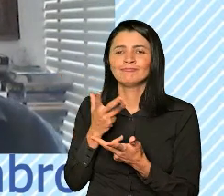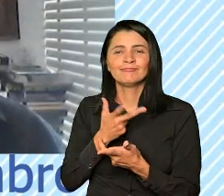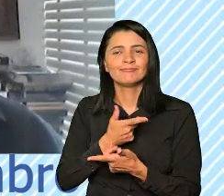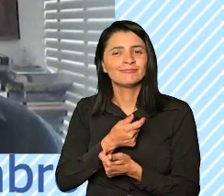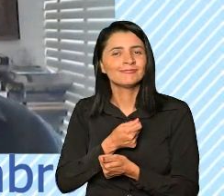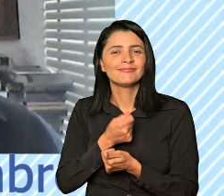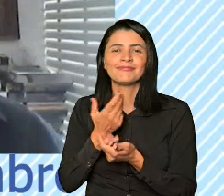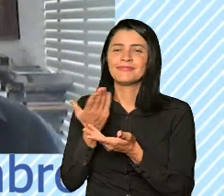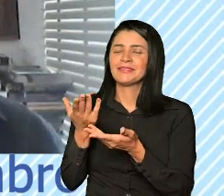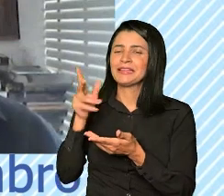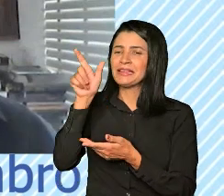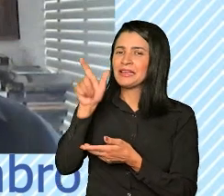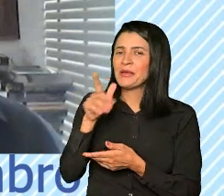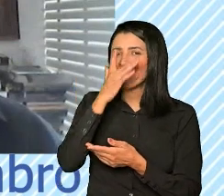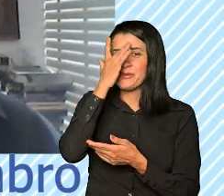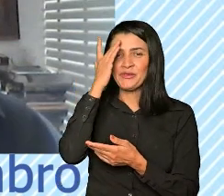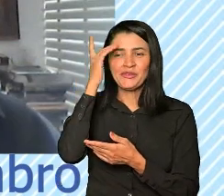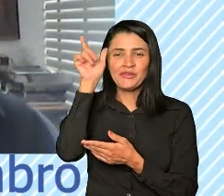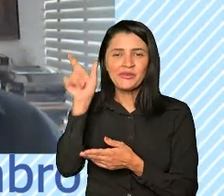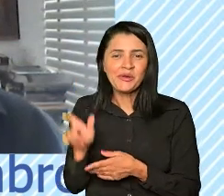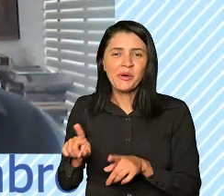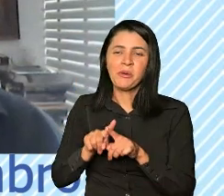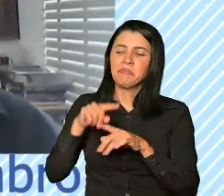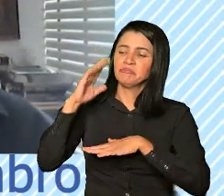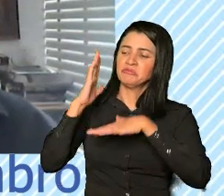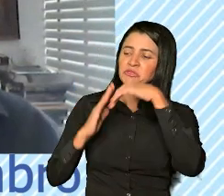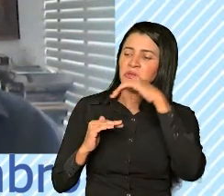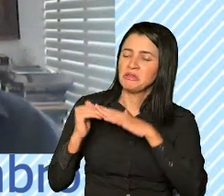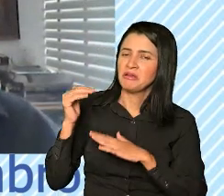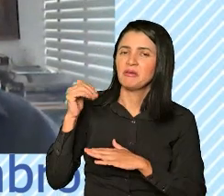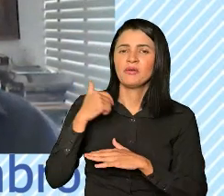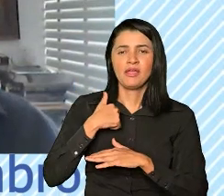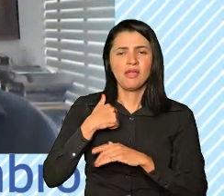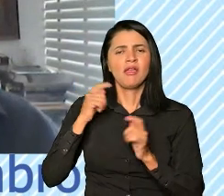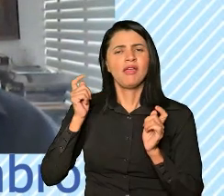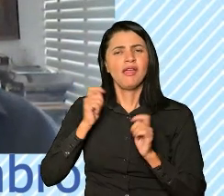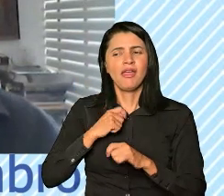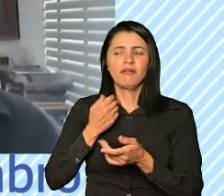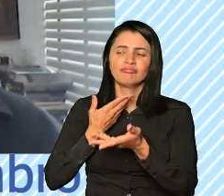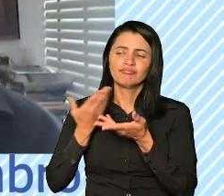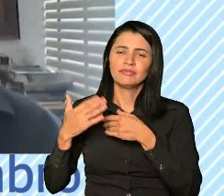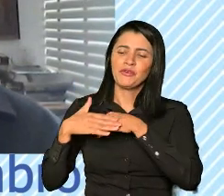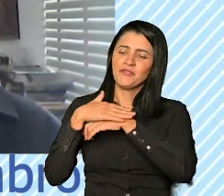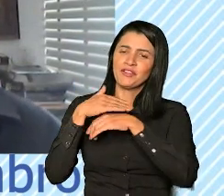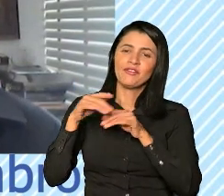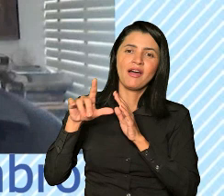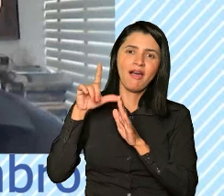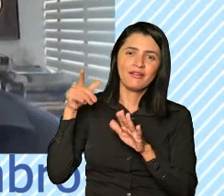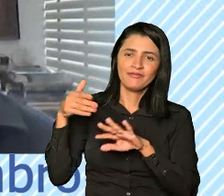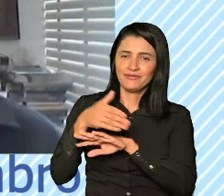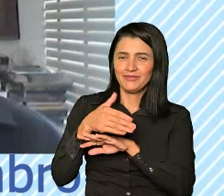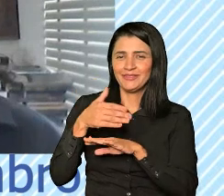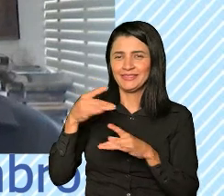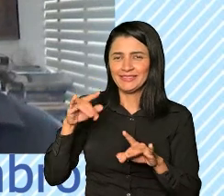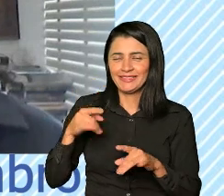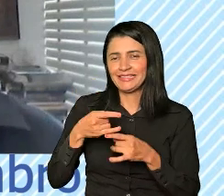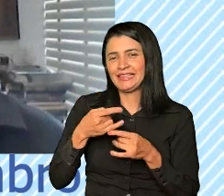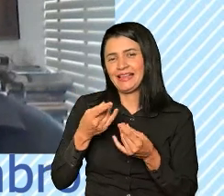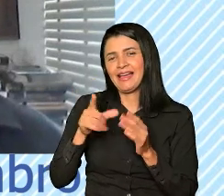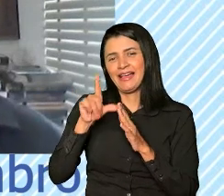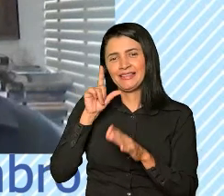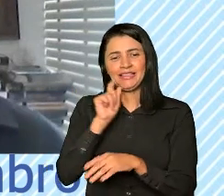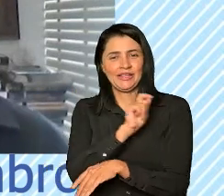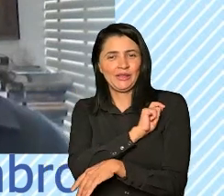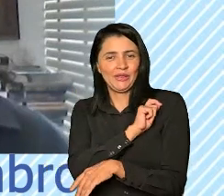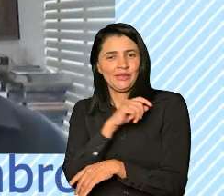incrível, tanto como gente, como profissional. Eu tive a honra, a gente conversava antes de entrar, de ser aluna